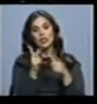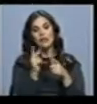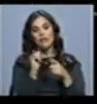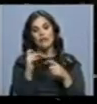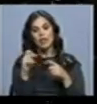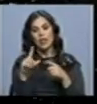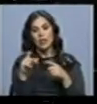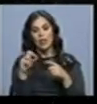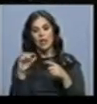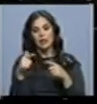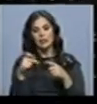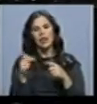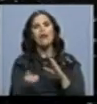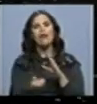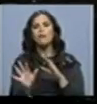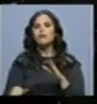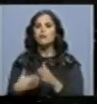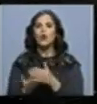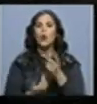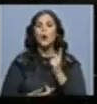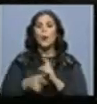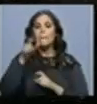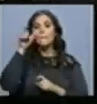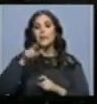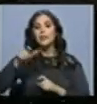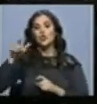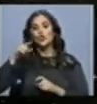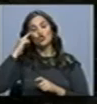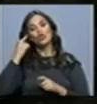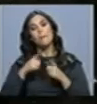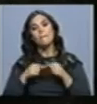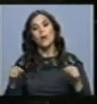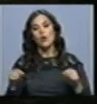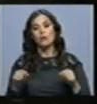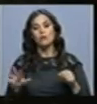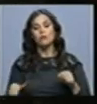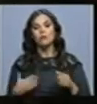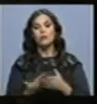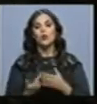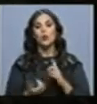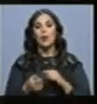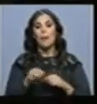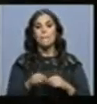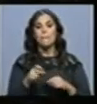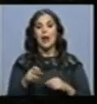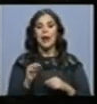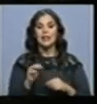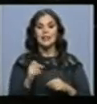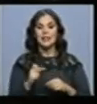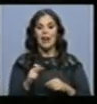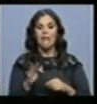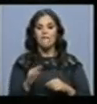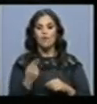E então o que se propôs um astrónomo japonês foi, chamado Masafumi Noguchi,